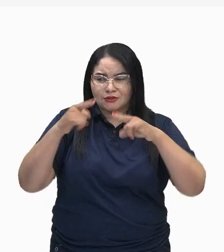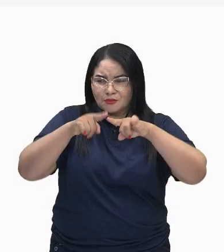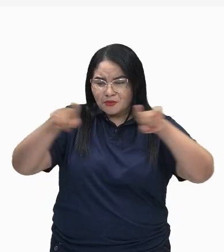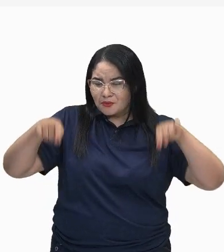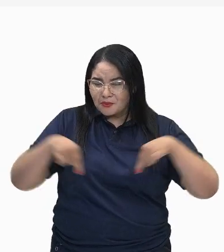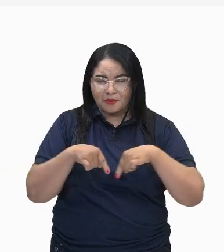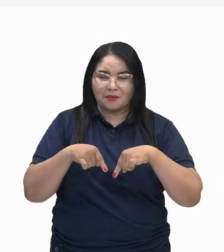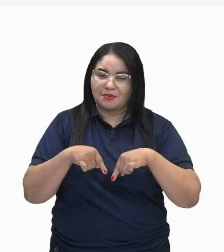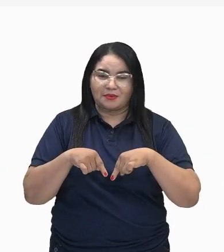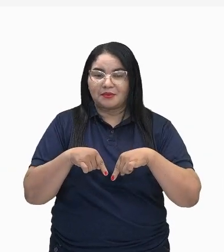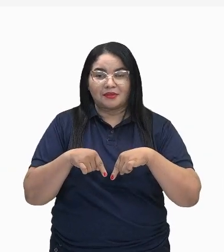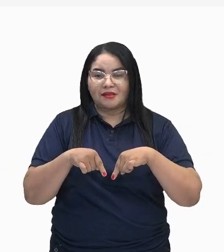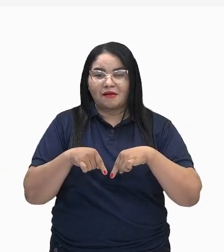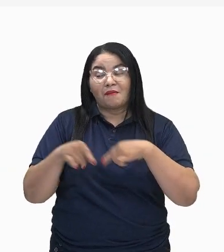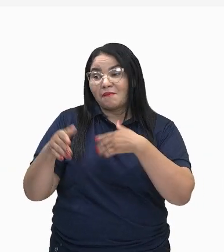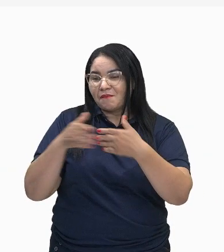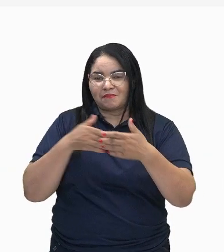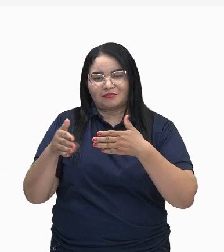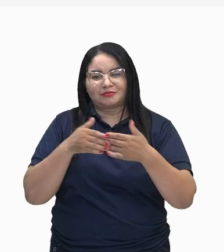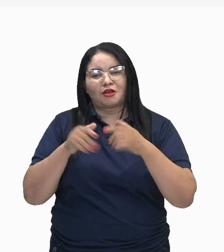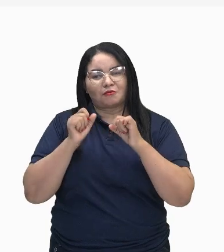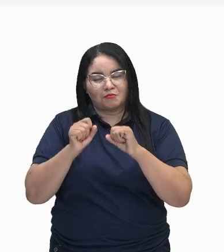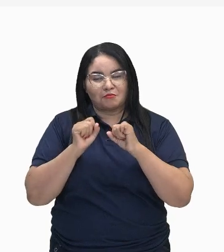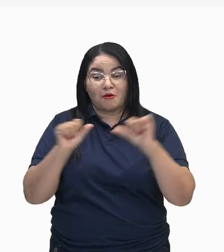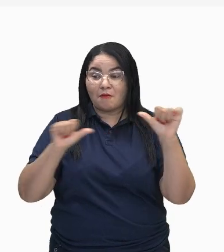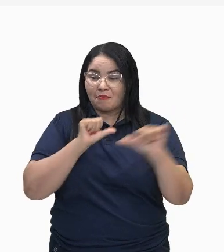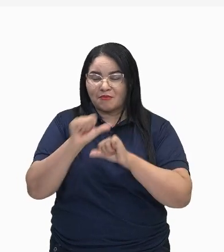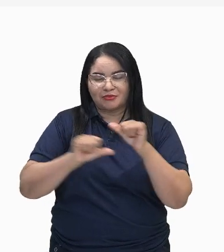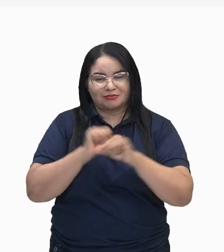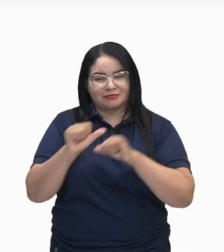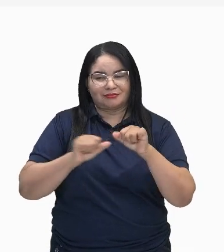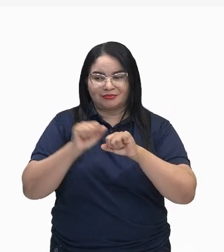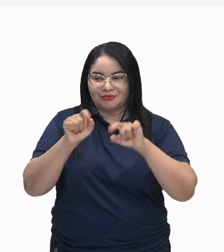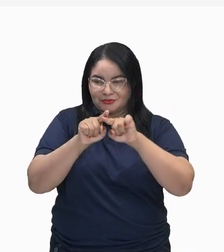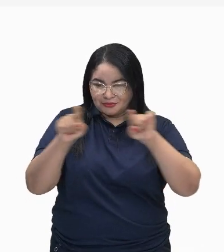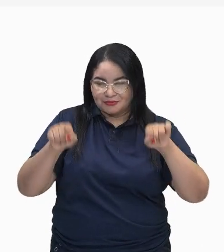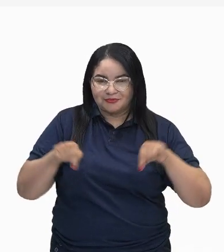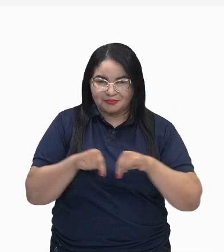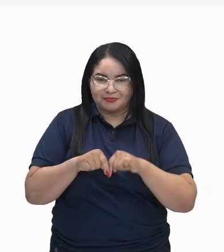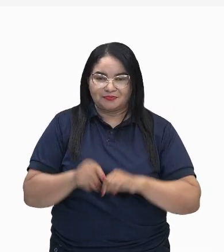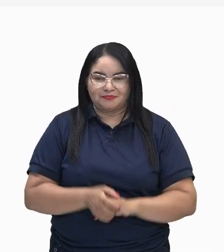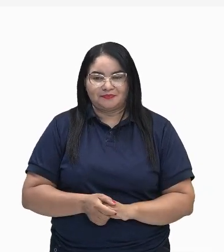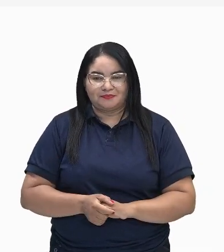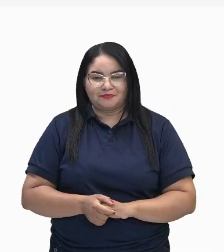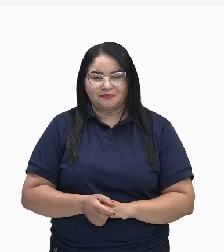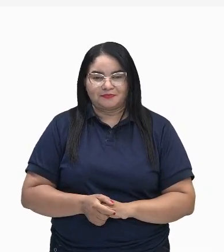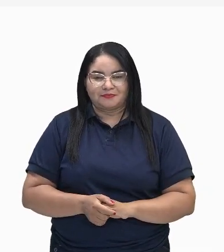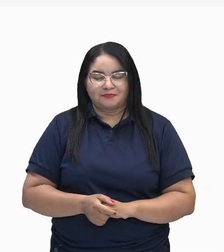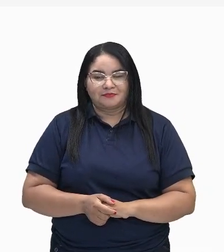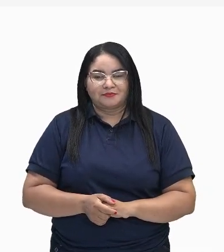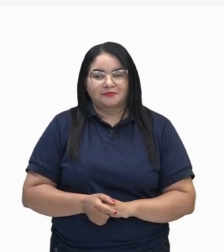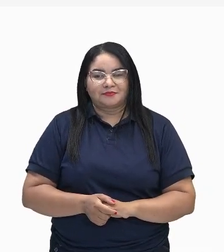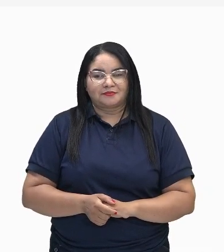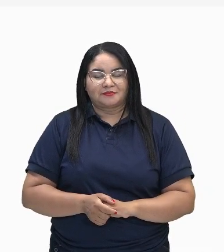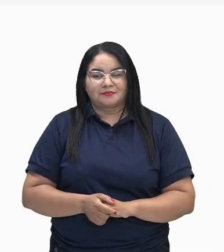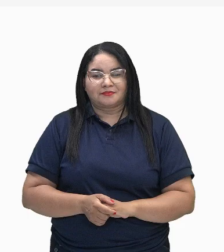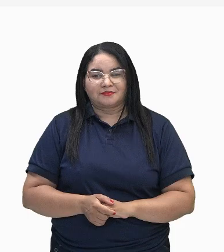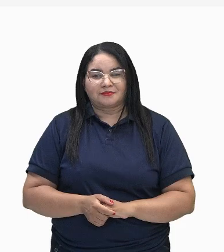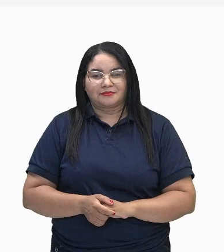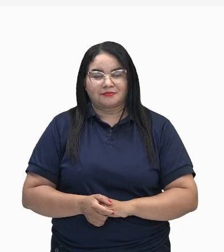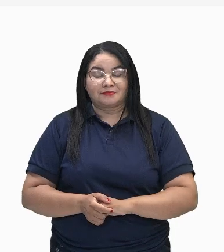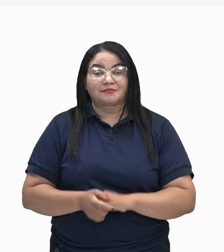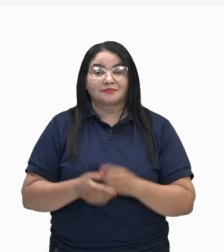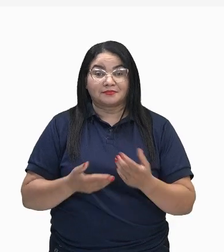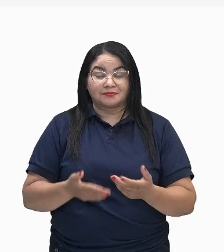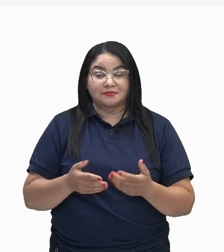qualquer lugar, transformando o espaço. Então, como eu já falei, o